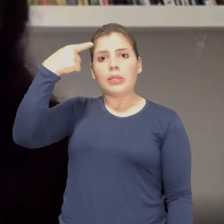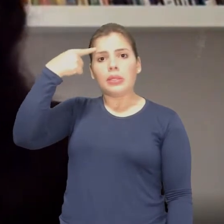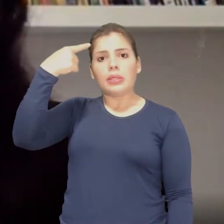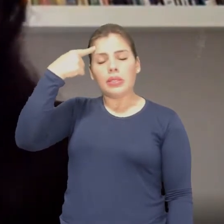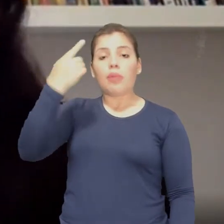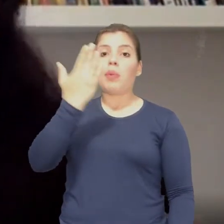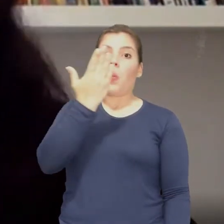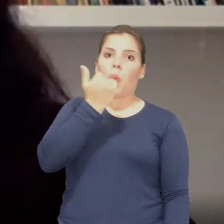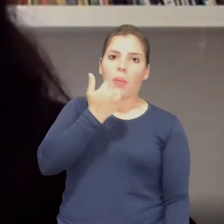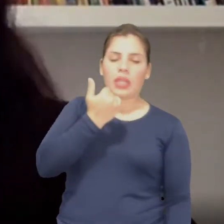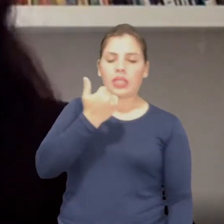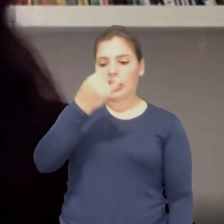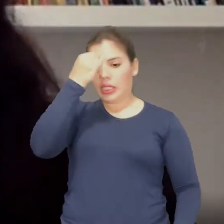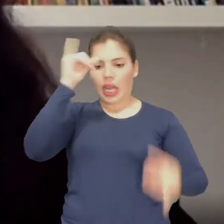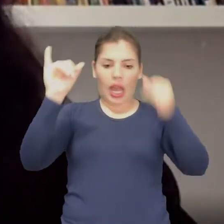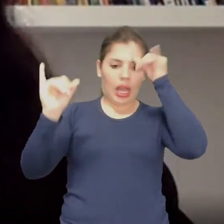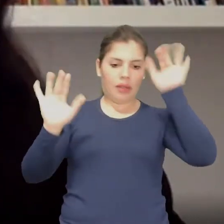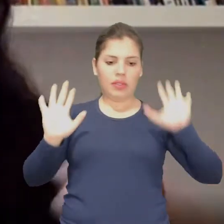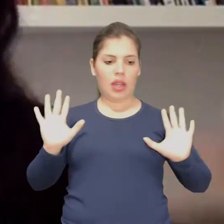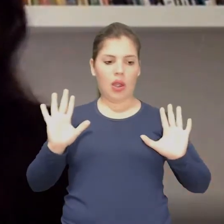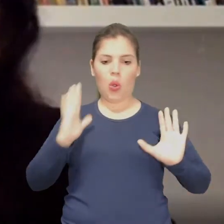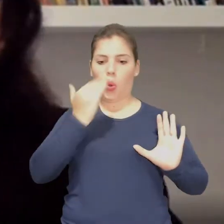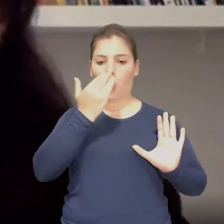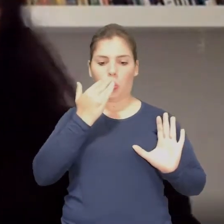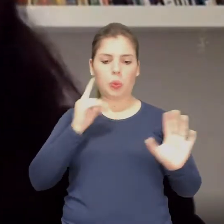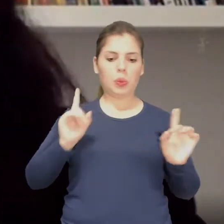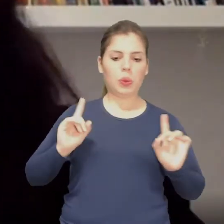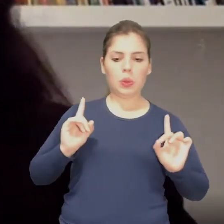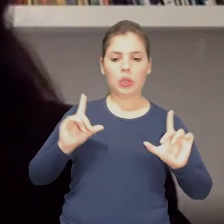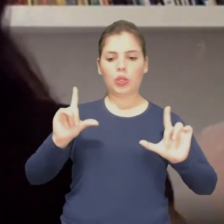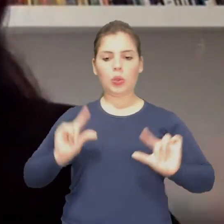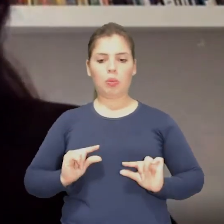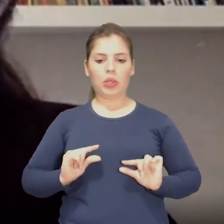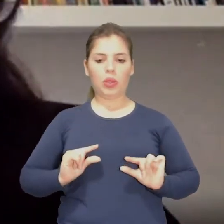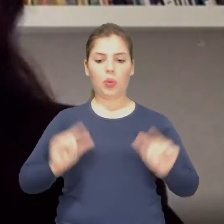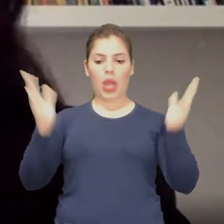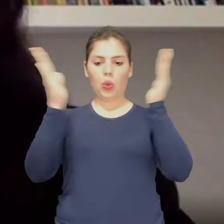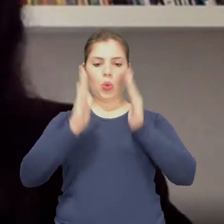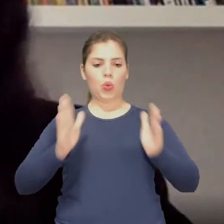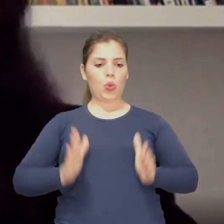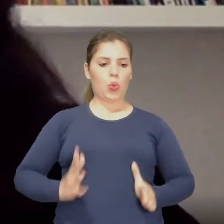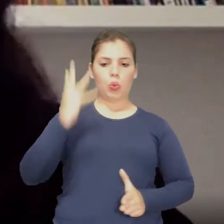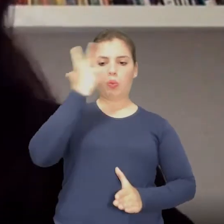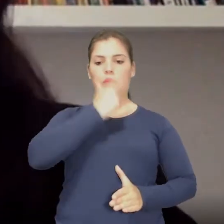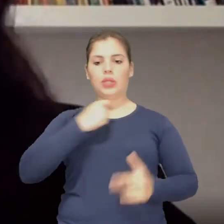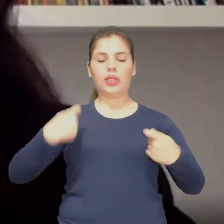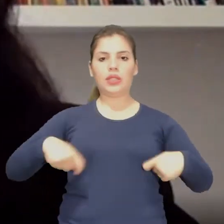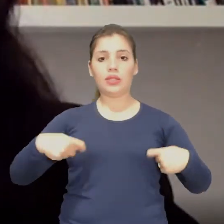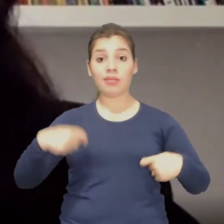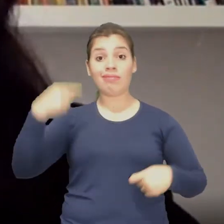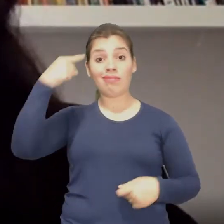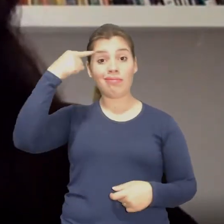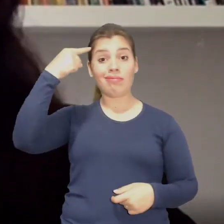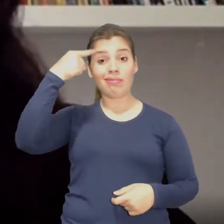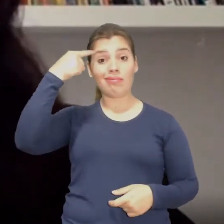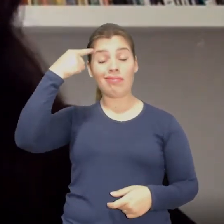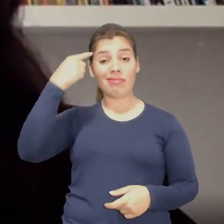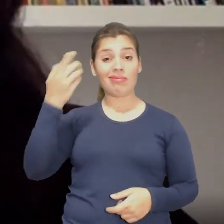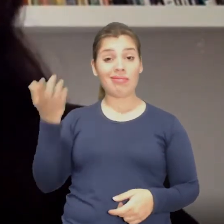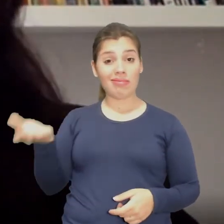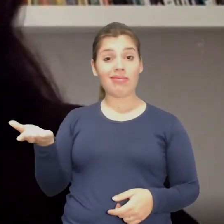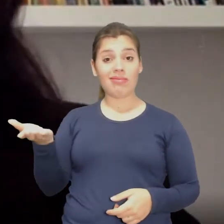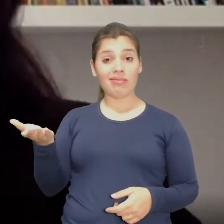da pessoa passa a ser comida, passa a ser dieta, passa a ser comer, não comer, corpo ideal, corpo perfeito, enfim. Então, acaba